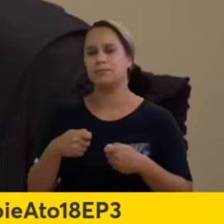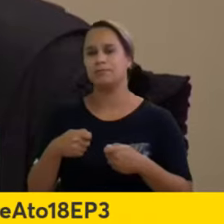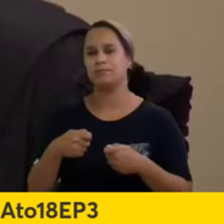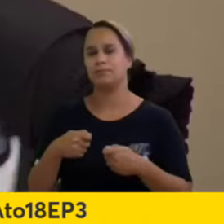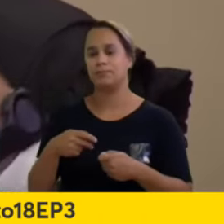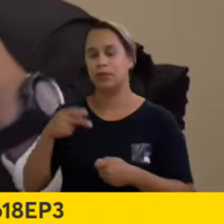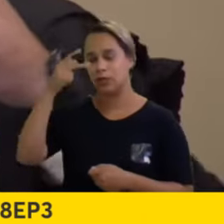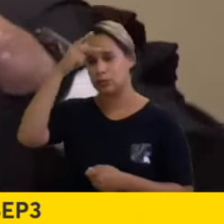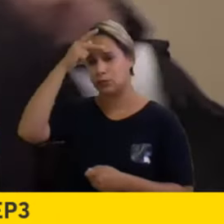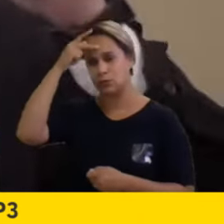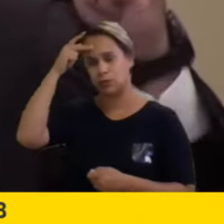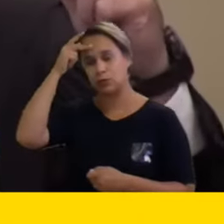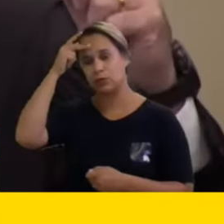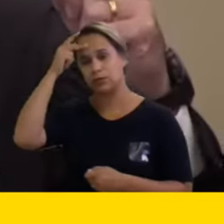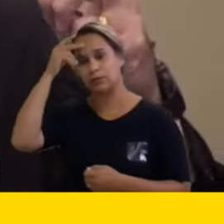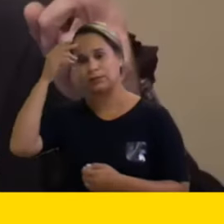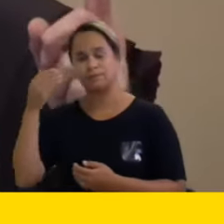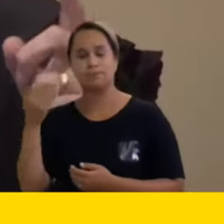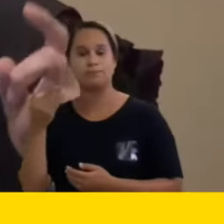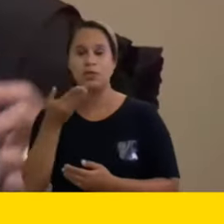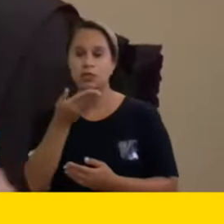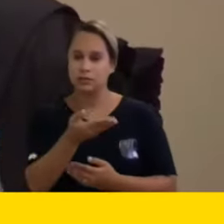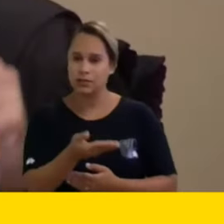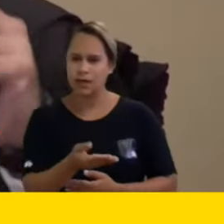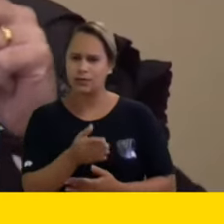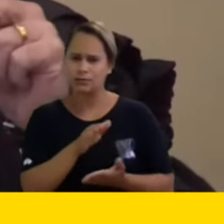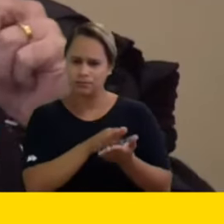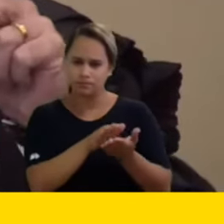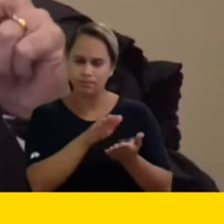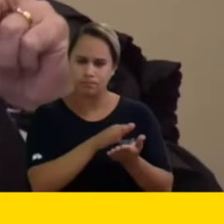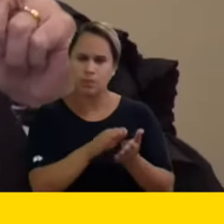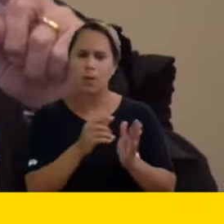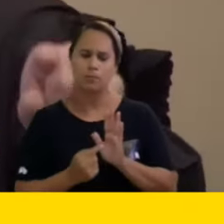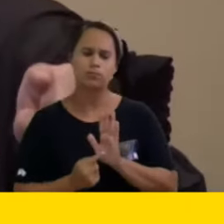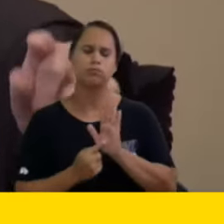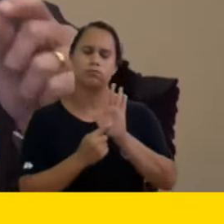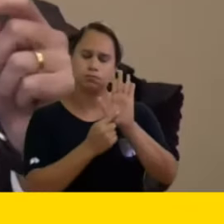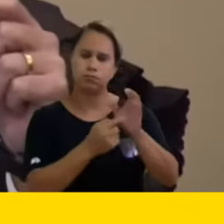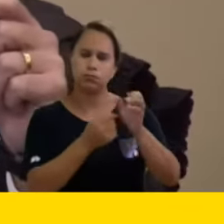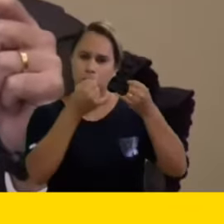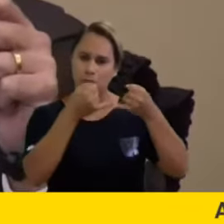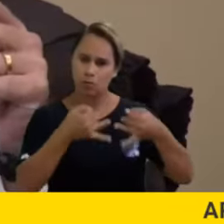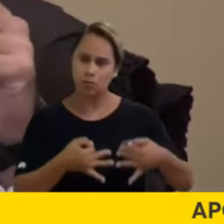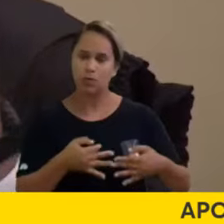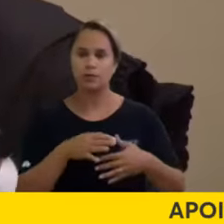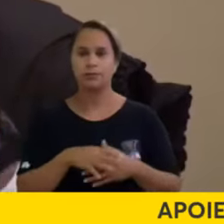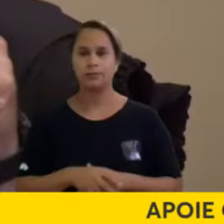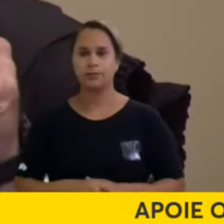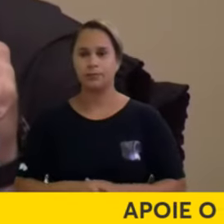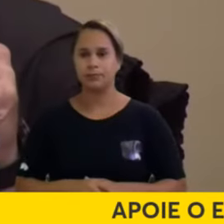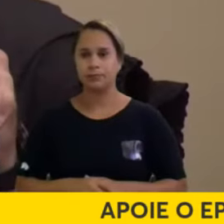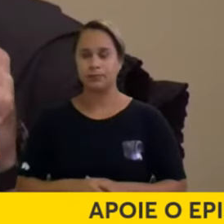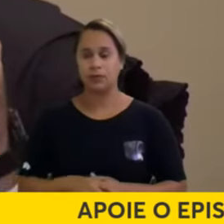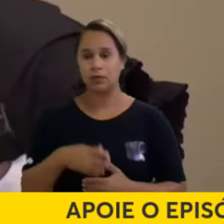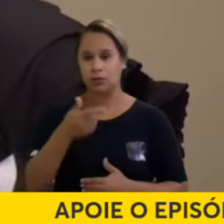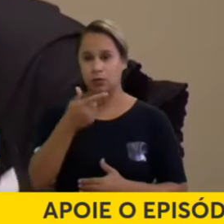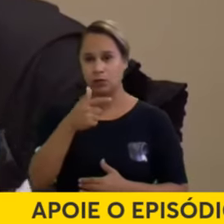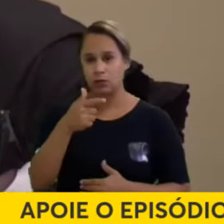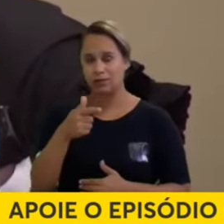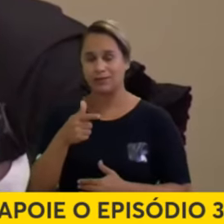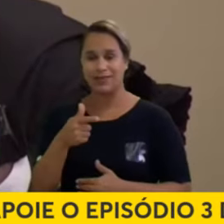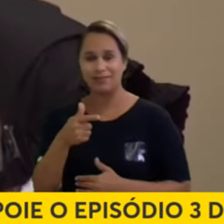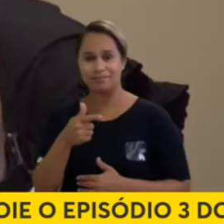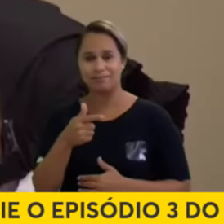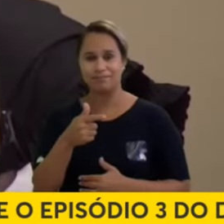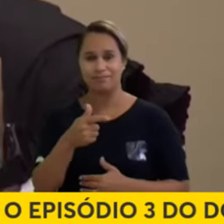despesas até mesmo se não existiram para se imputar gasto excessivo dos acusados não tendo os autores indicado em